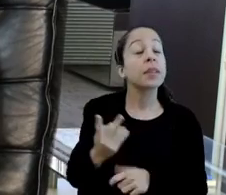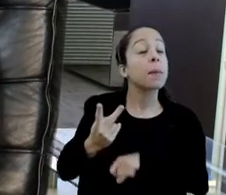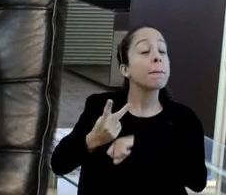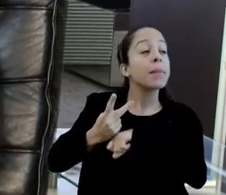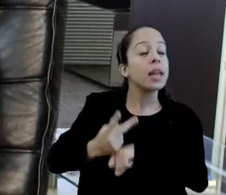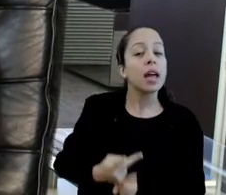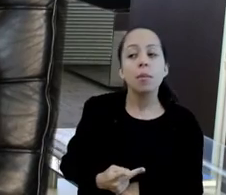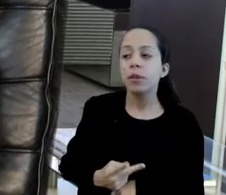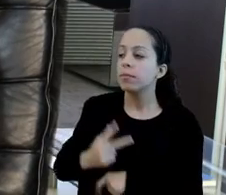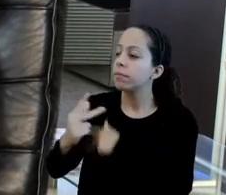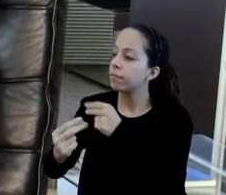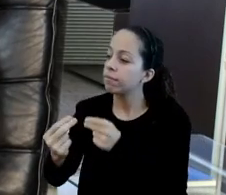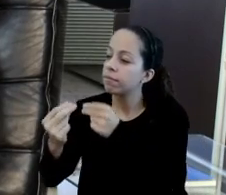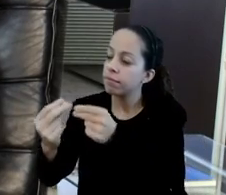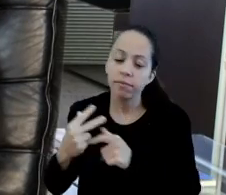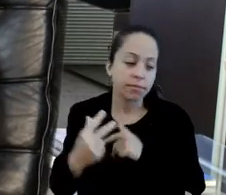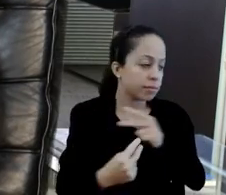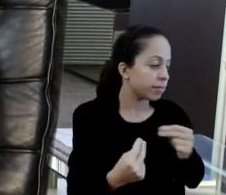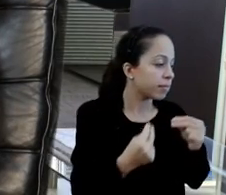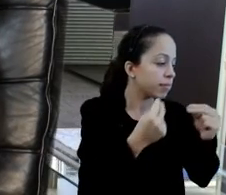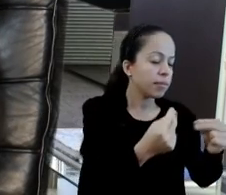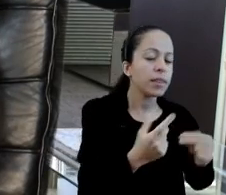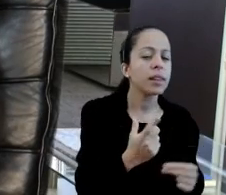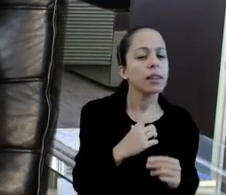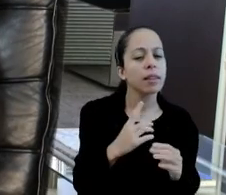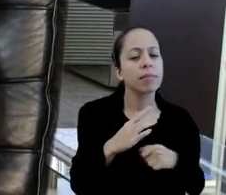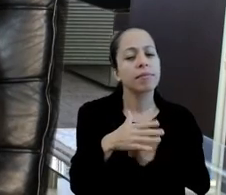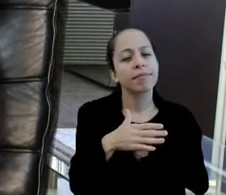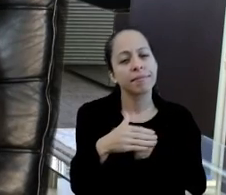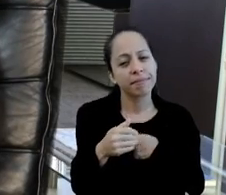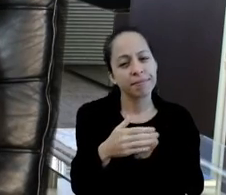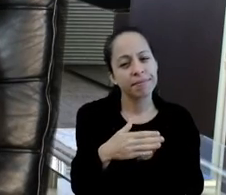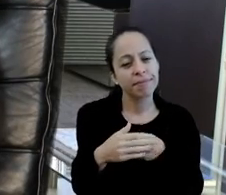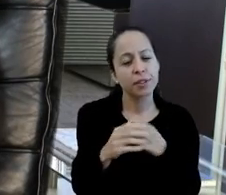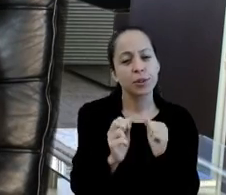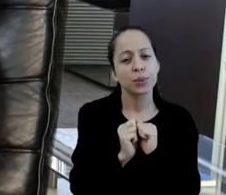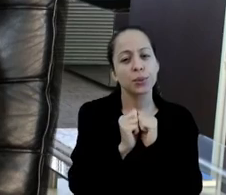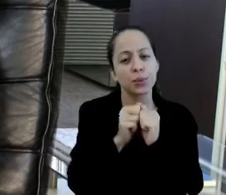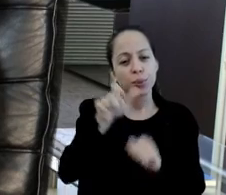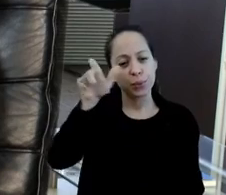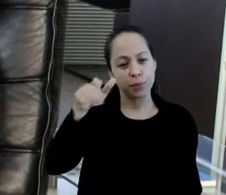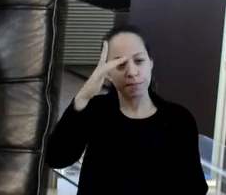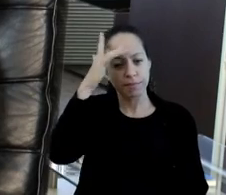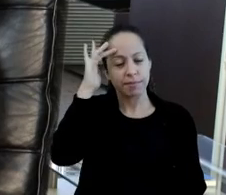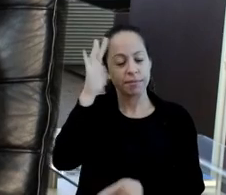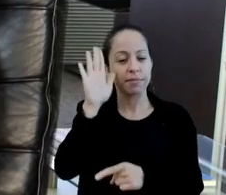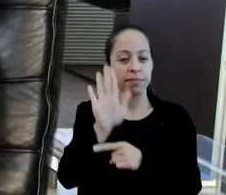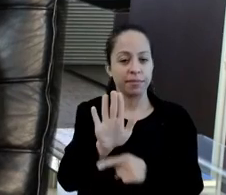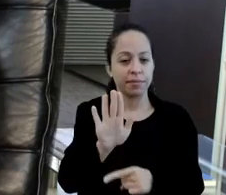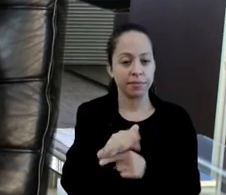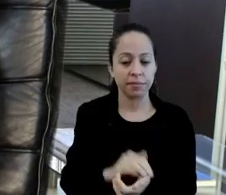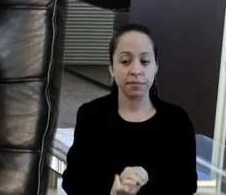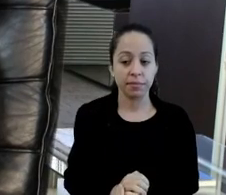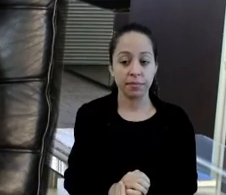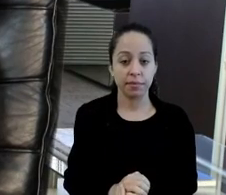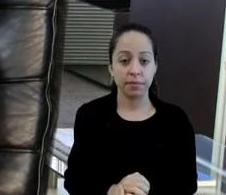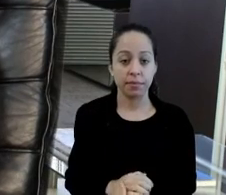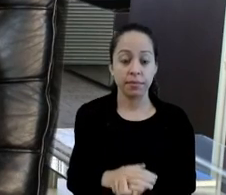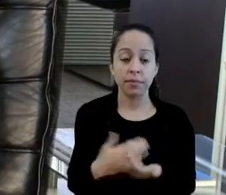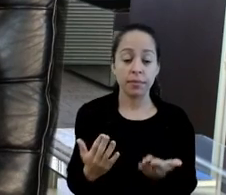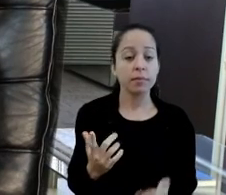dividir aquele pequeno mimo que vai ganhar com seu par que o ajudou. Então já temos algumas